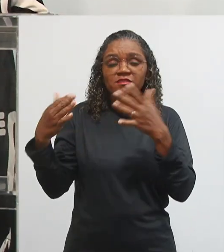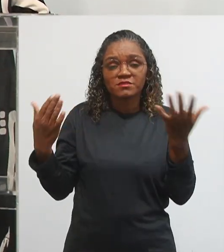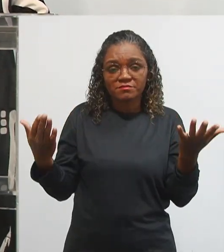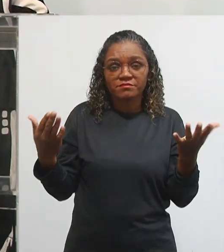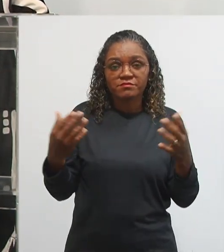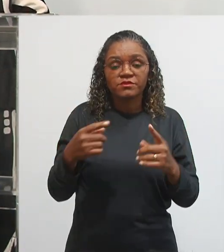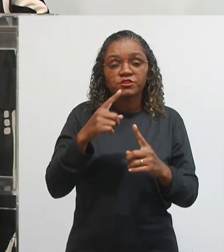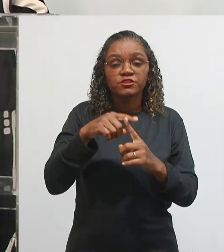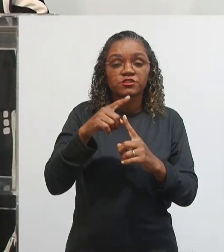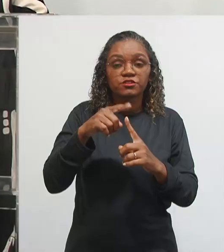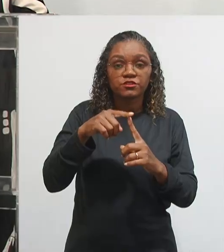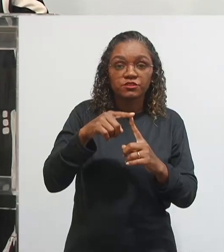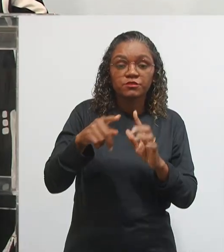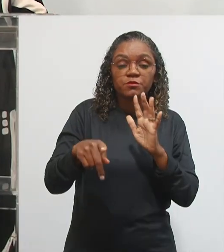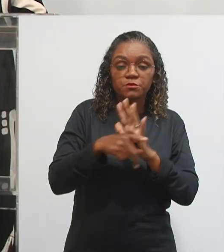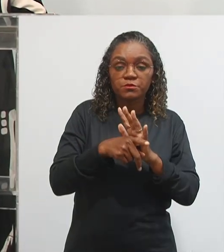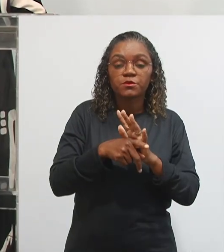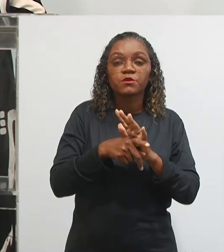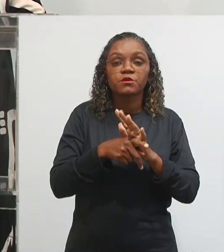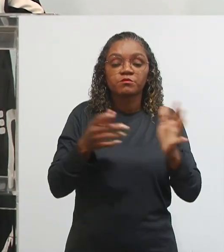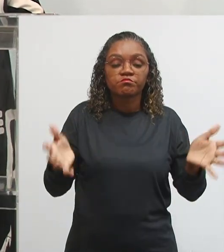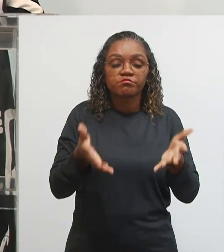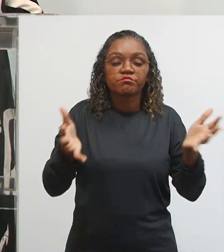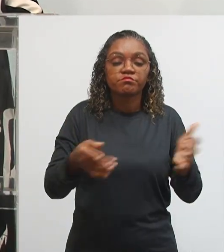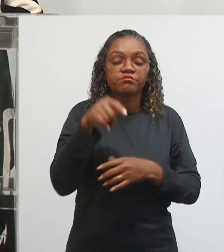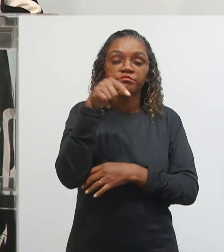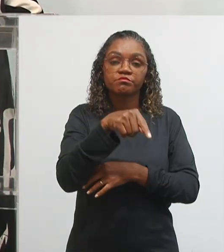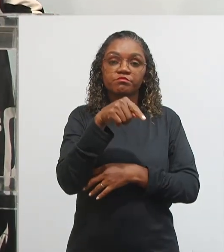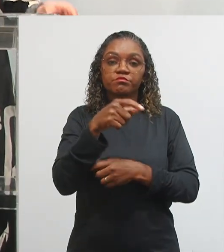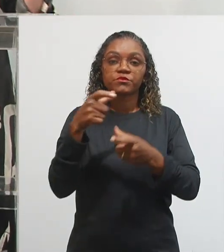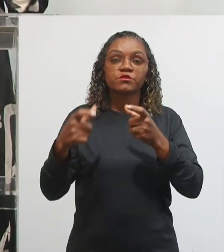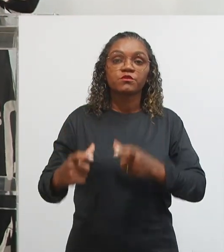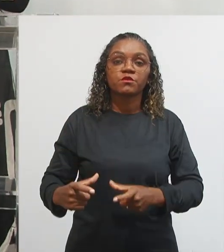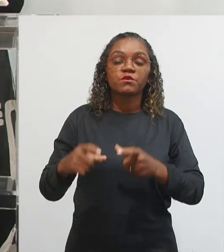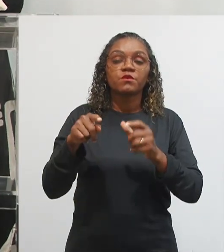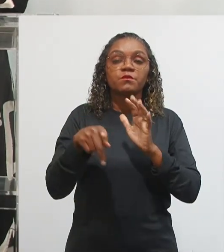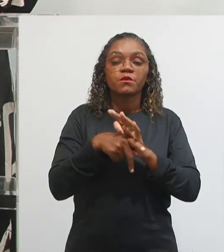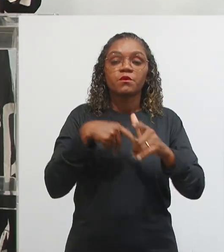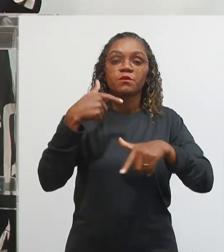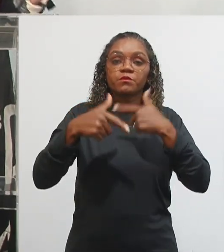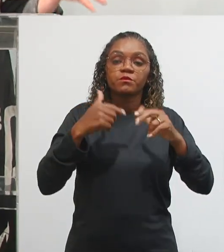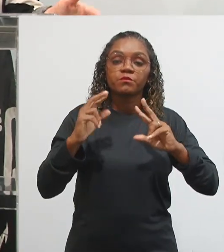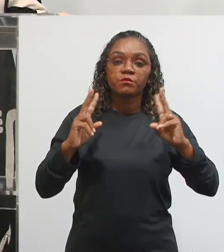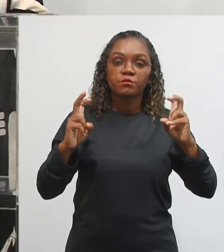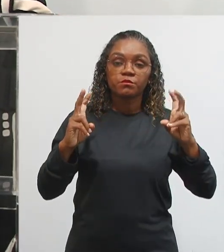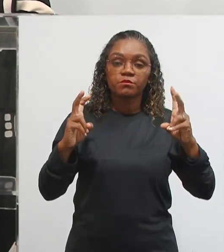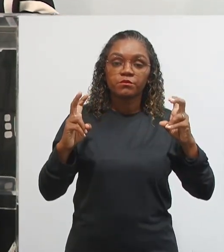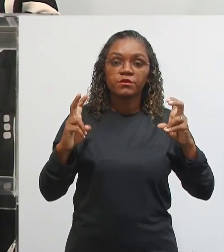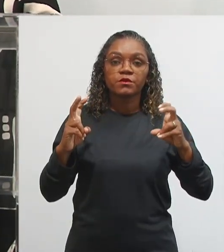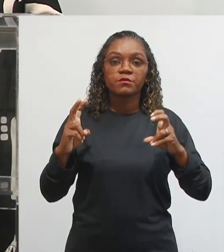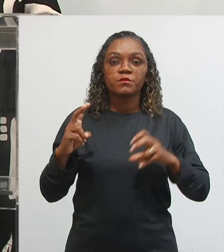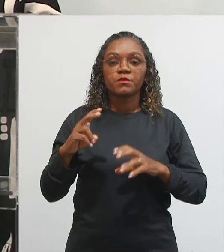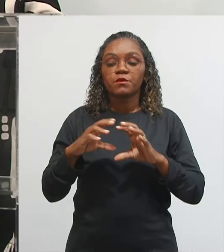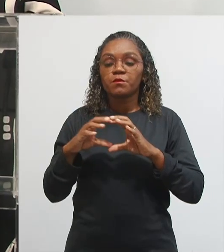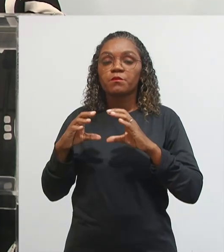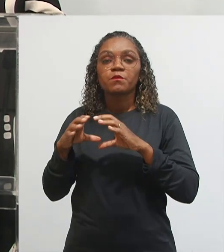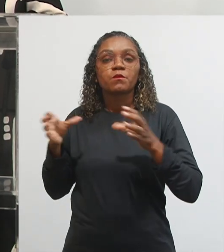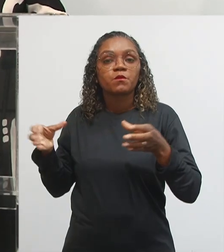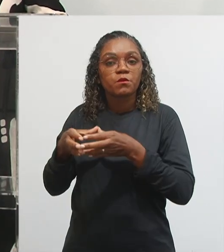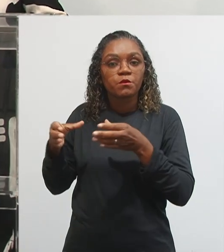de promover esses locais, né? Trabalhando uma junção do público com o